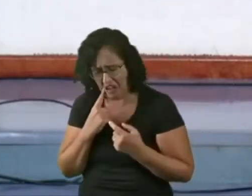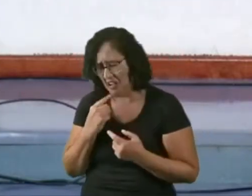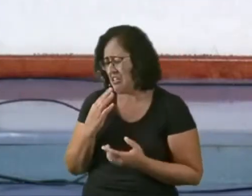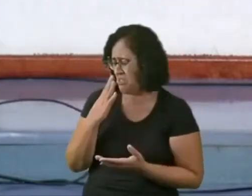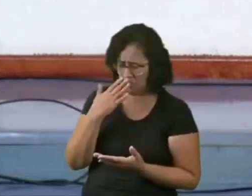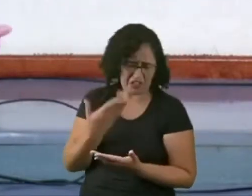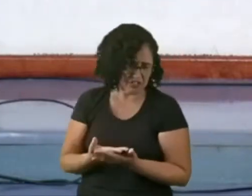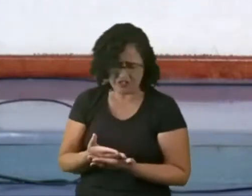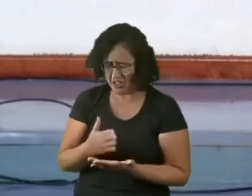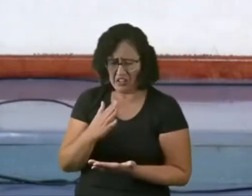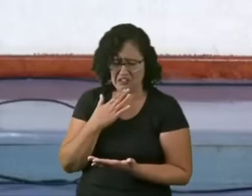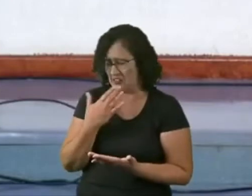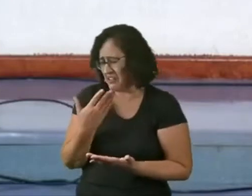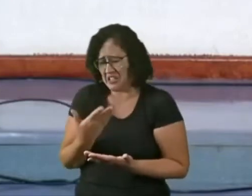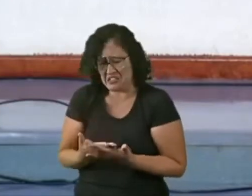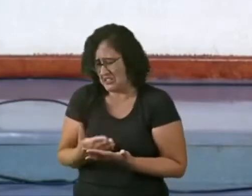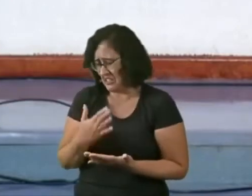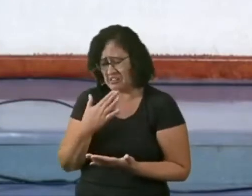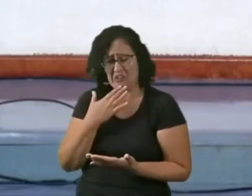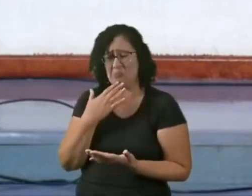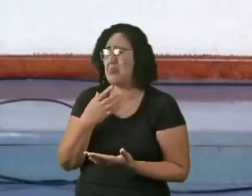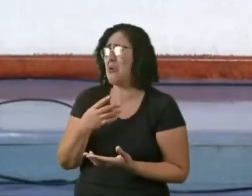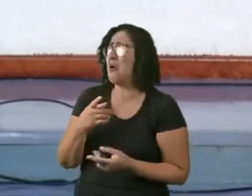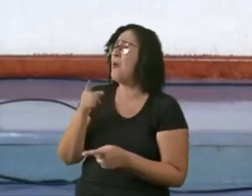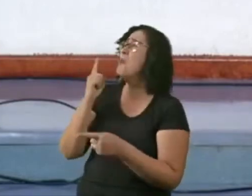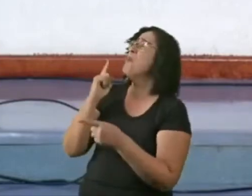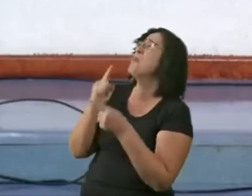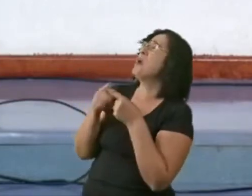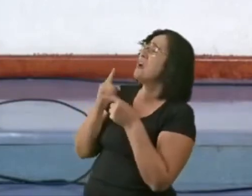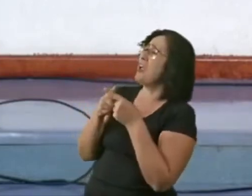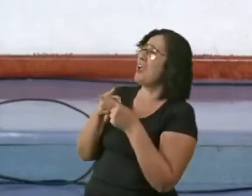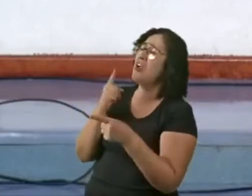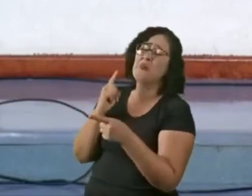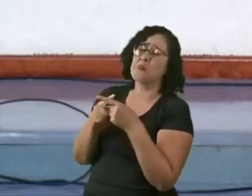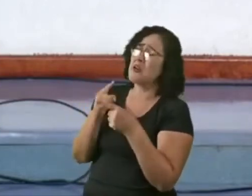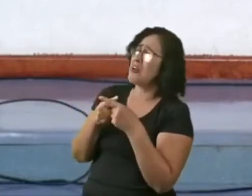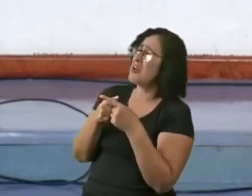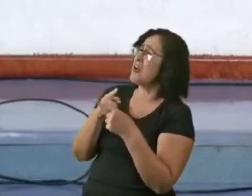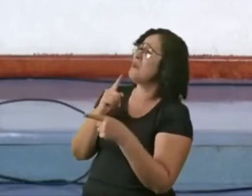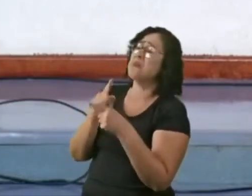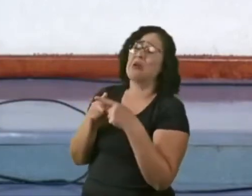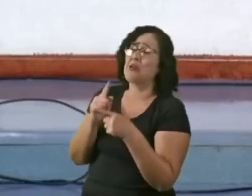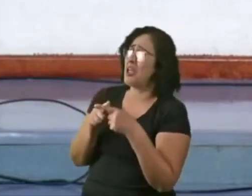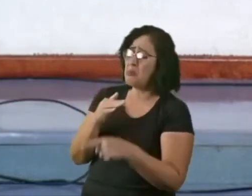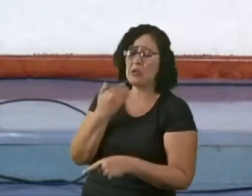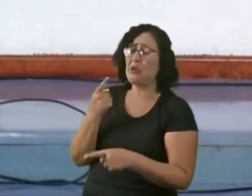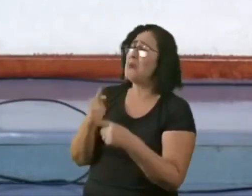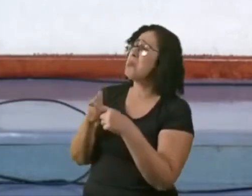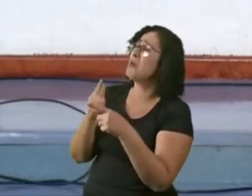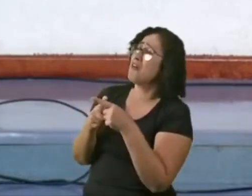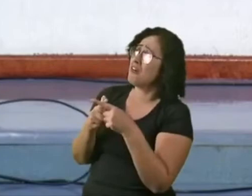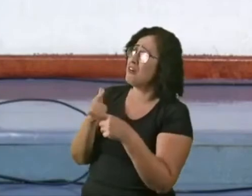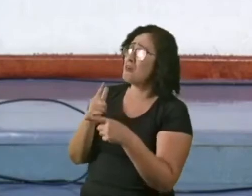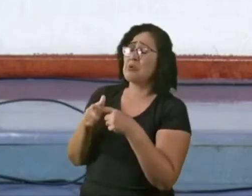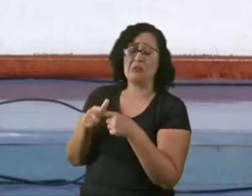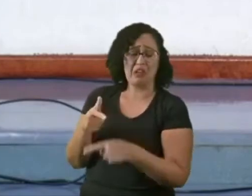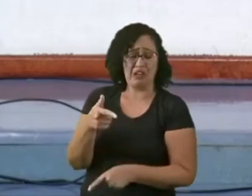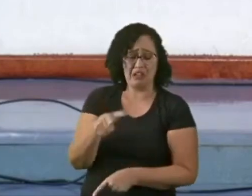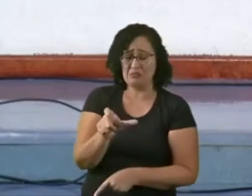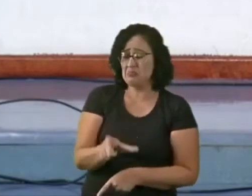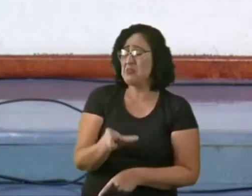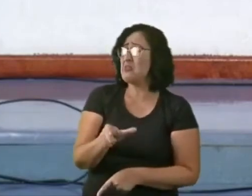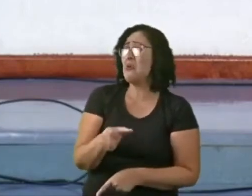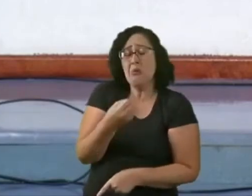não era o momento. Talvez ela questione para Deus, mas Deus, por que que foi agora? Mas por que que foi essa pessoa?